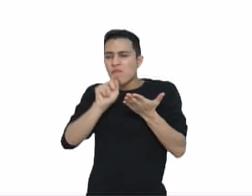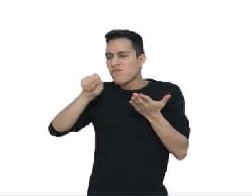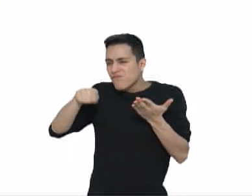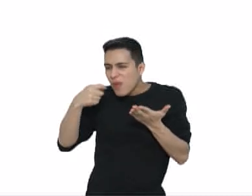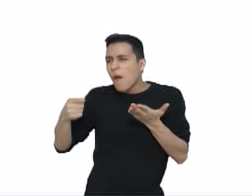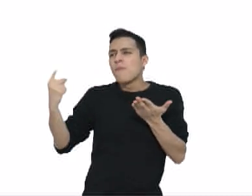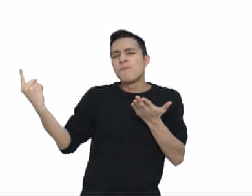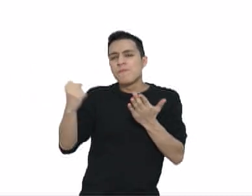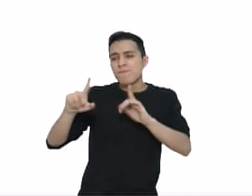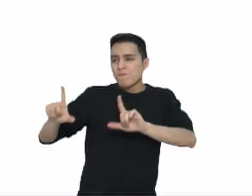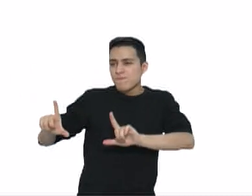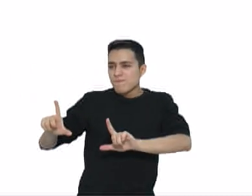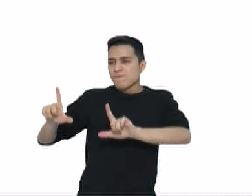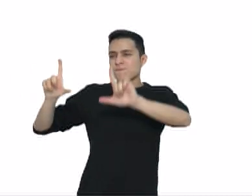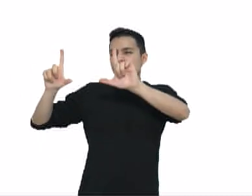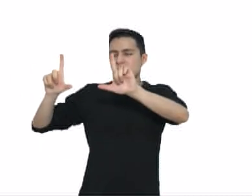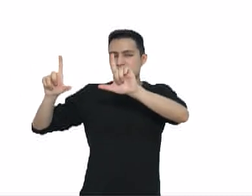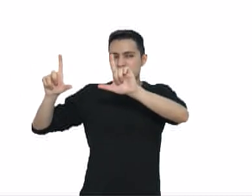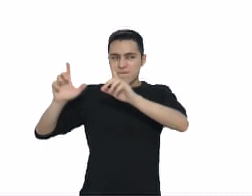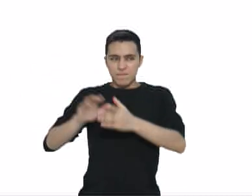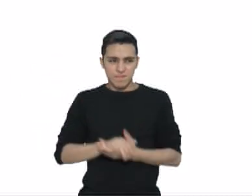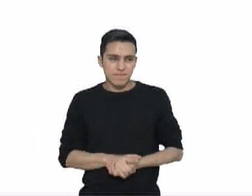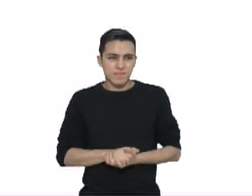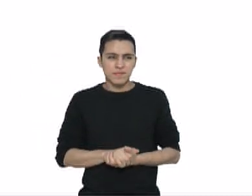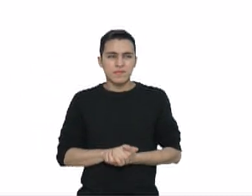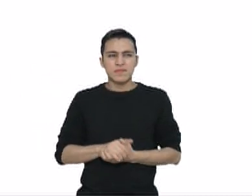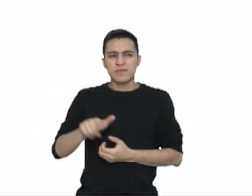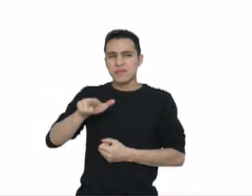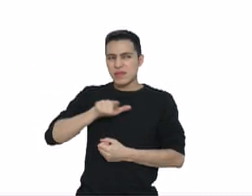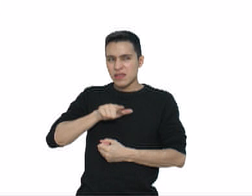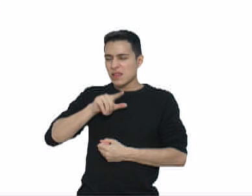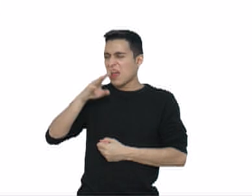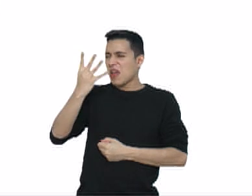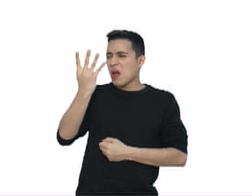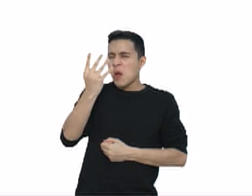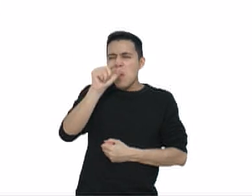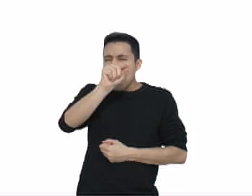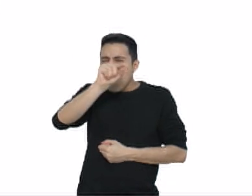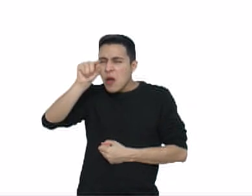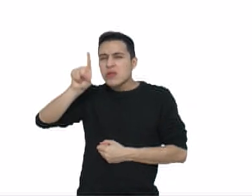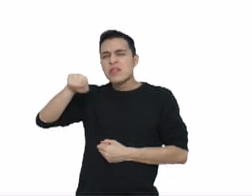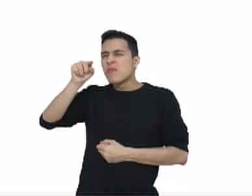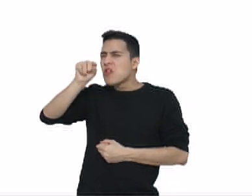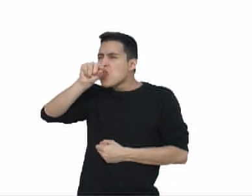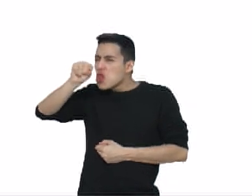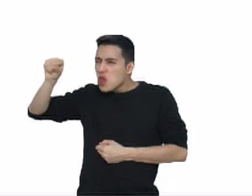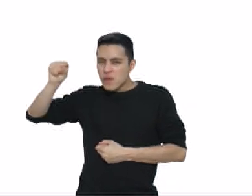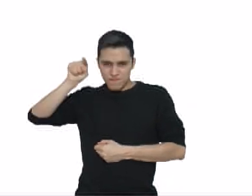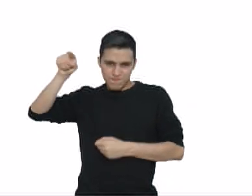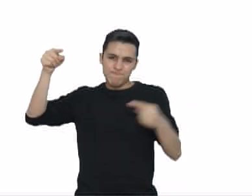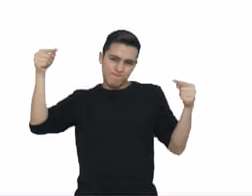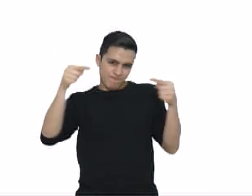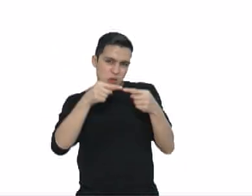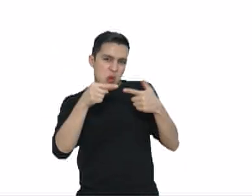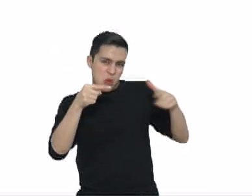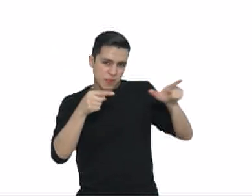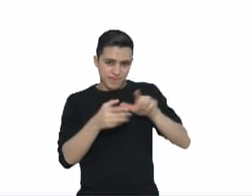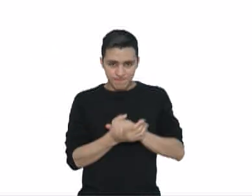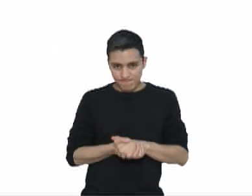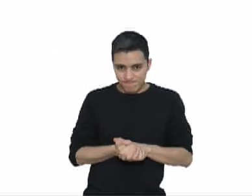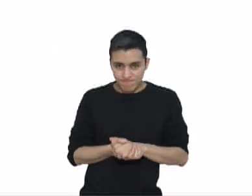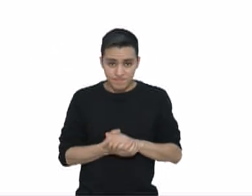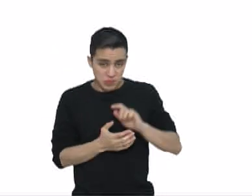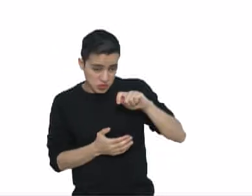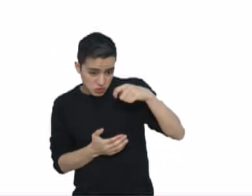o primeiro desenho da segunda coluna, que tem os 4 pontinhos e depois pontinhos e linhas. Sobre a notação